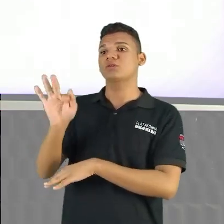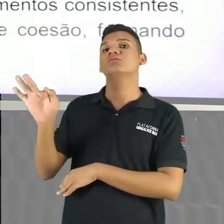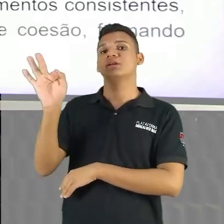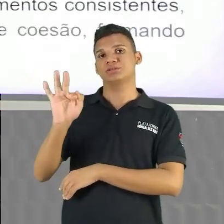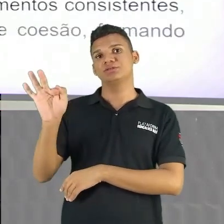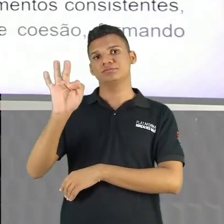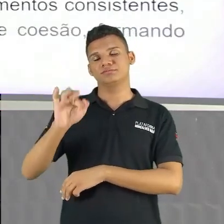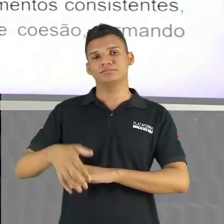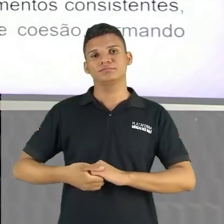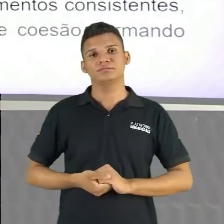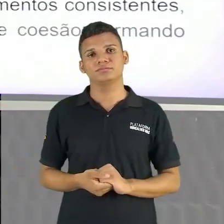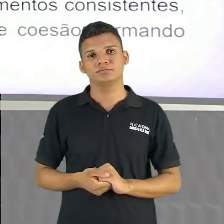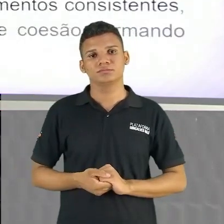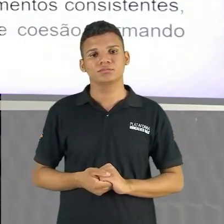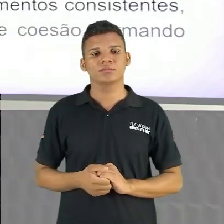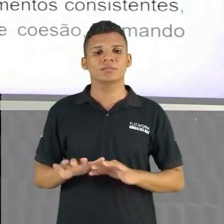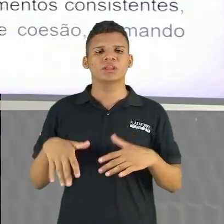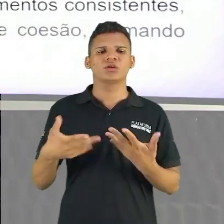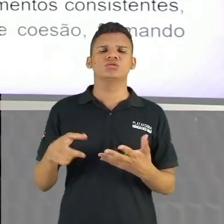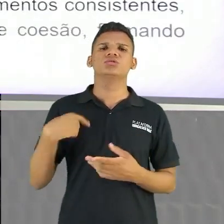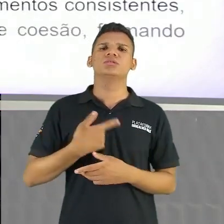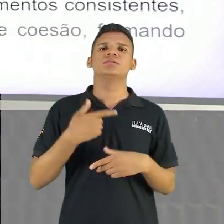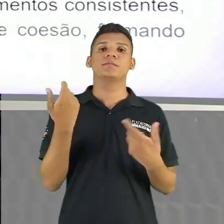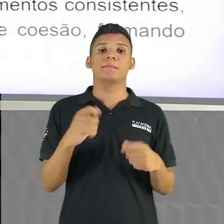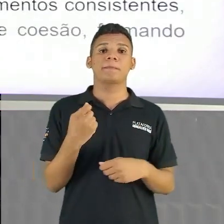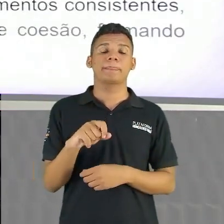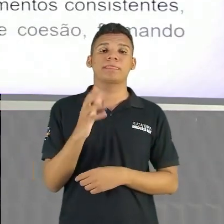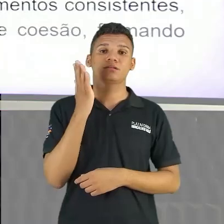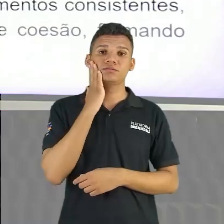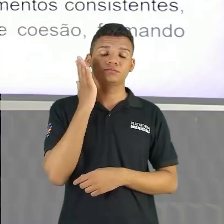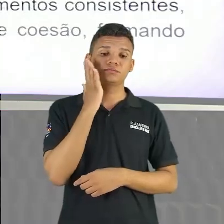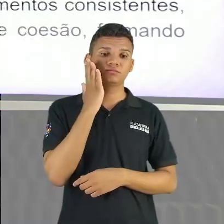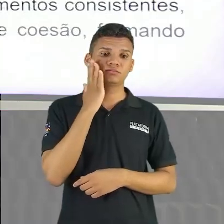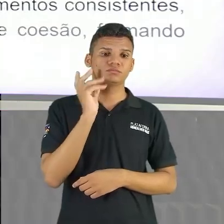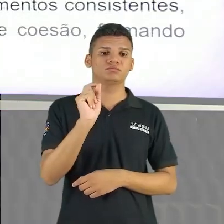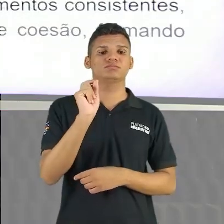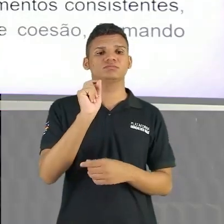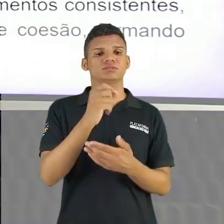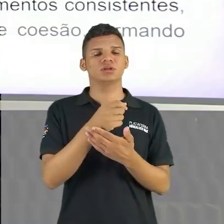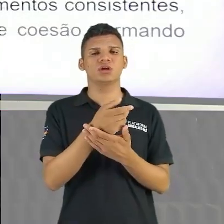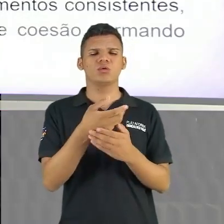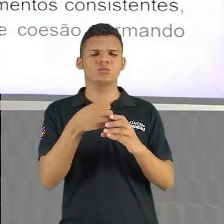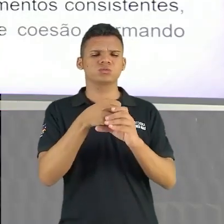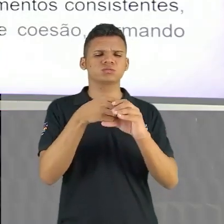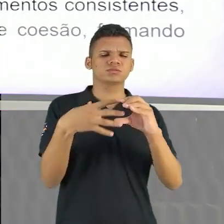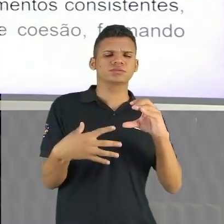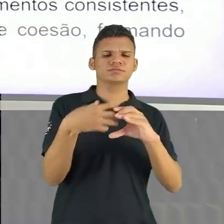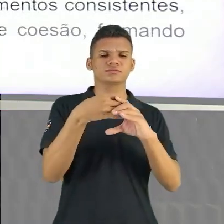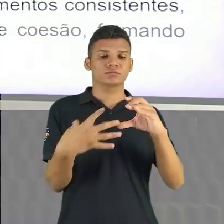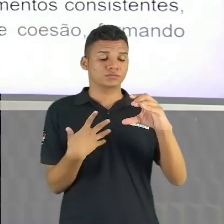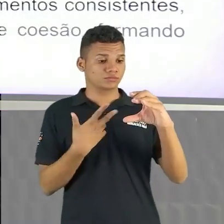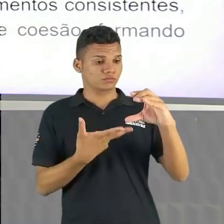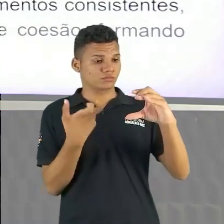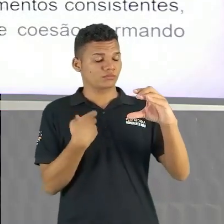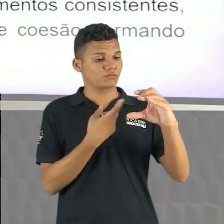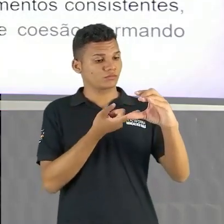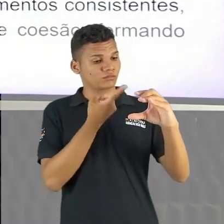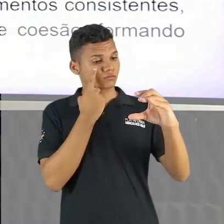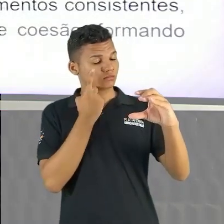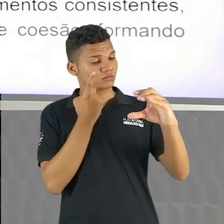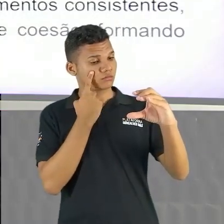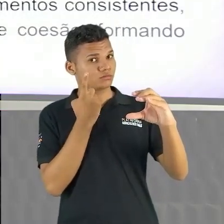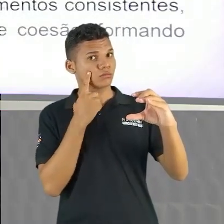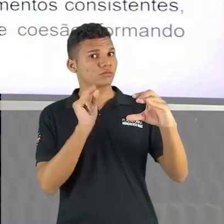contrário tudo bem e aí a gente precisa analisar algumas características que não podem ser